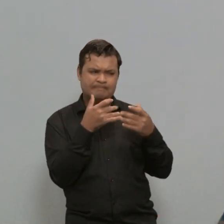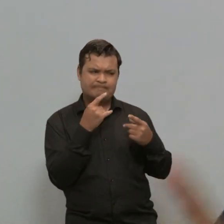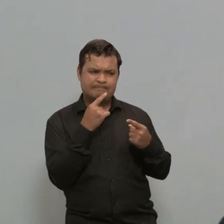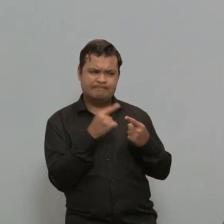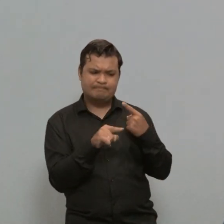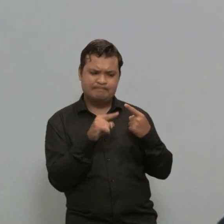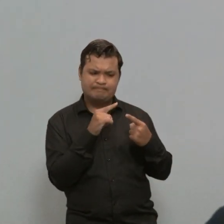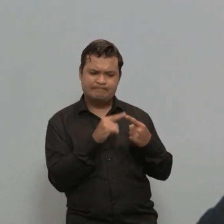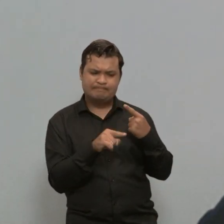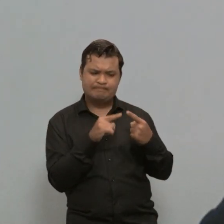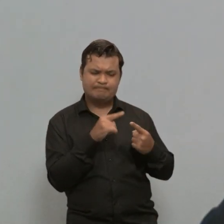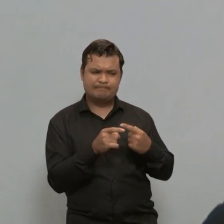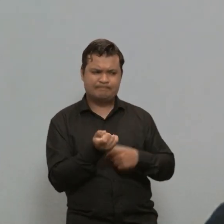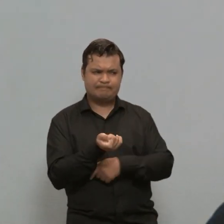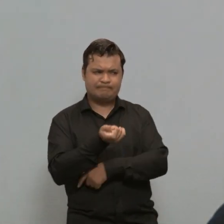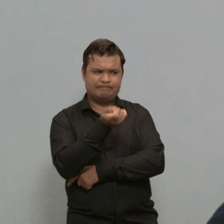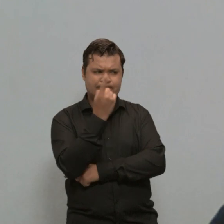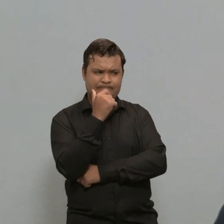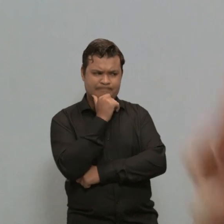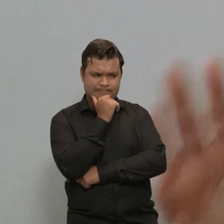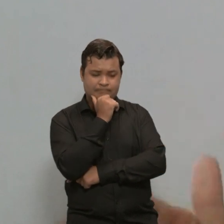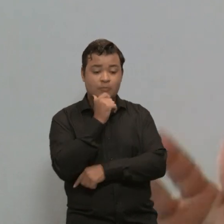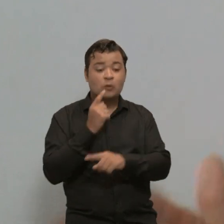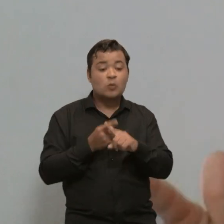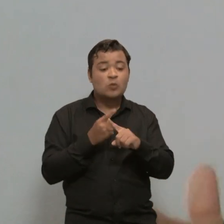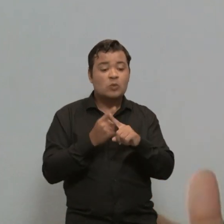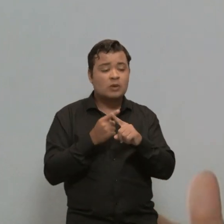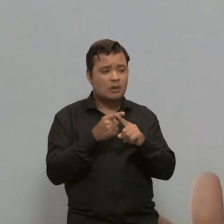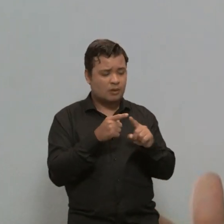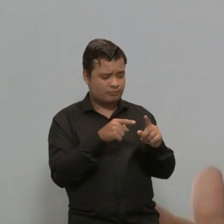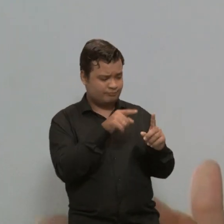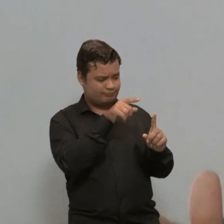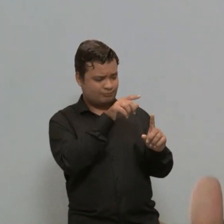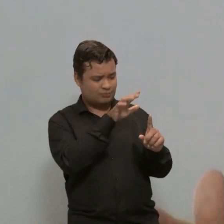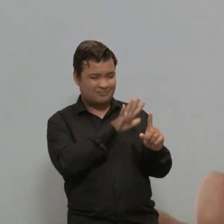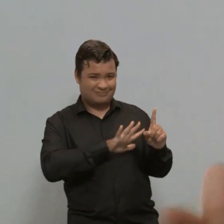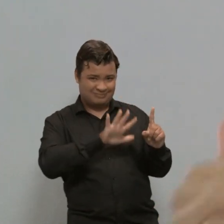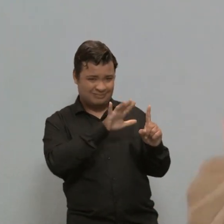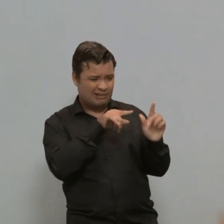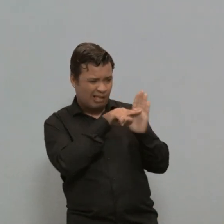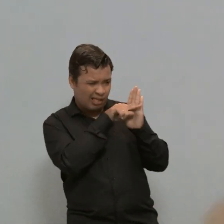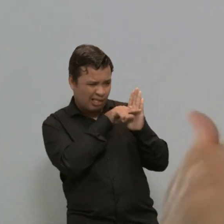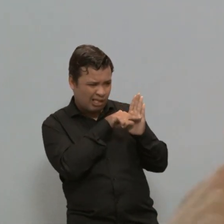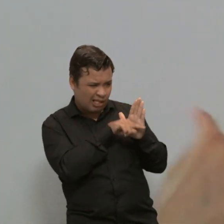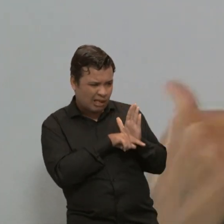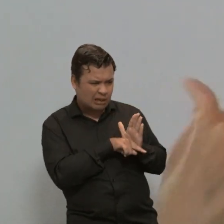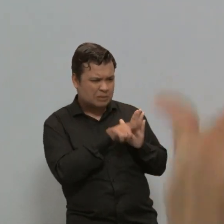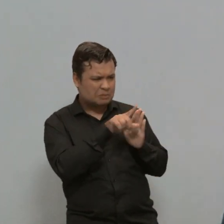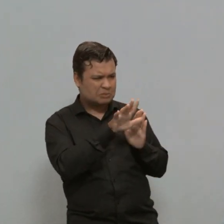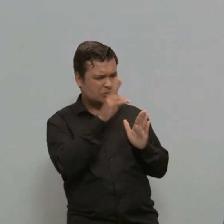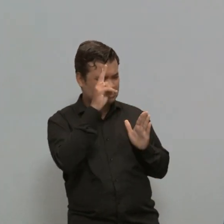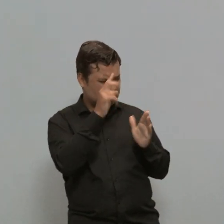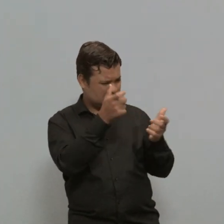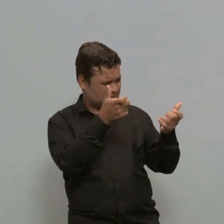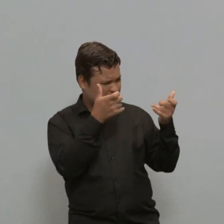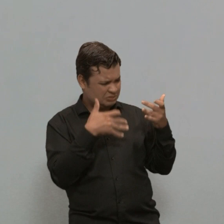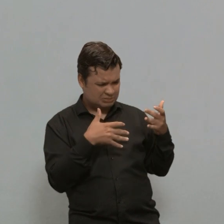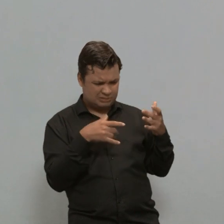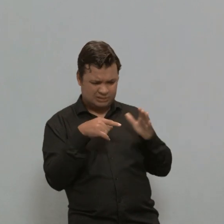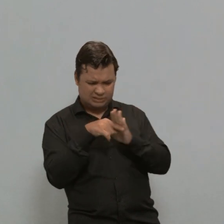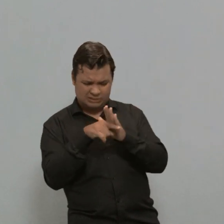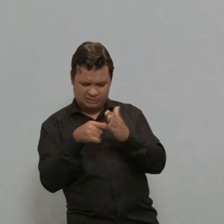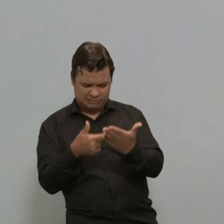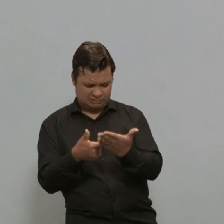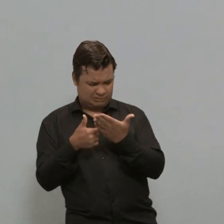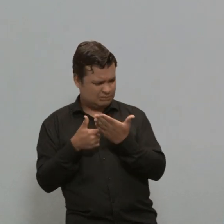uma incongruência entre o exame físico e a história contada, e ele perceber que há indícios de que a mulher sofreu